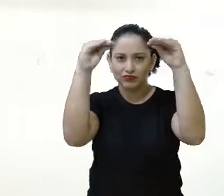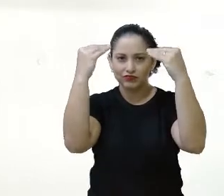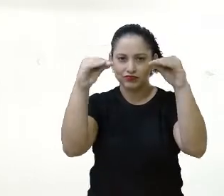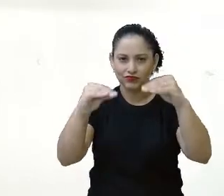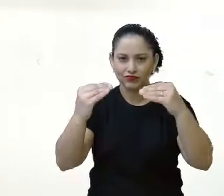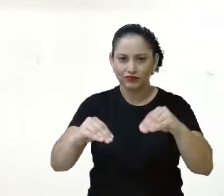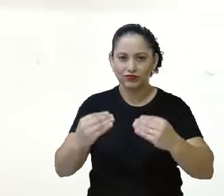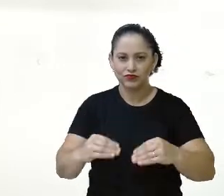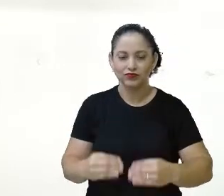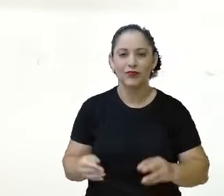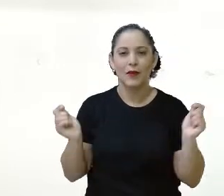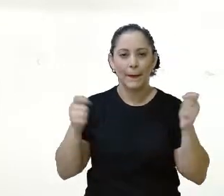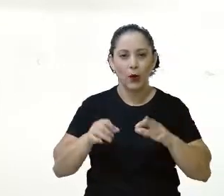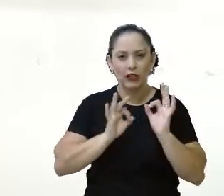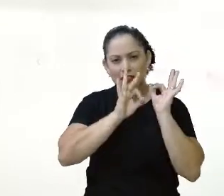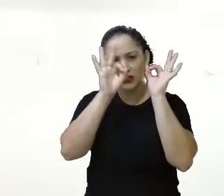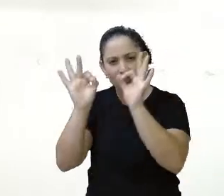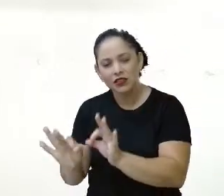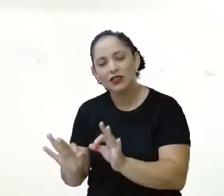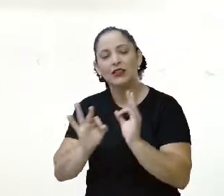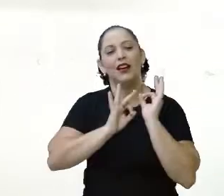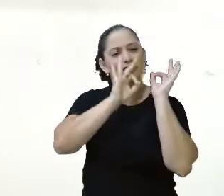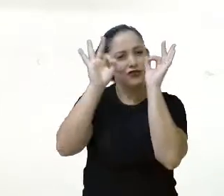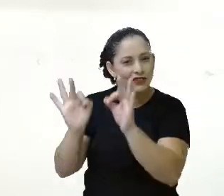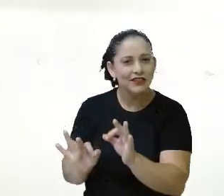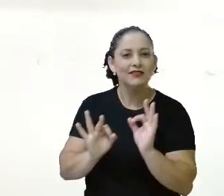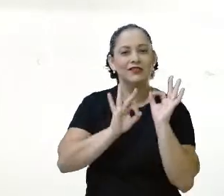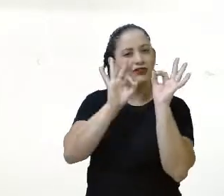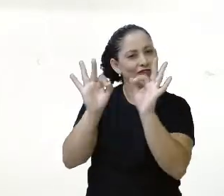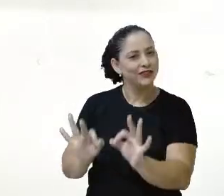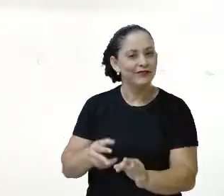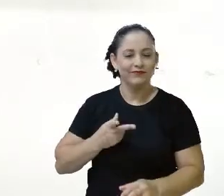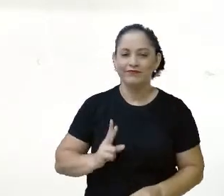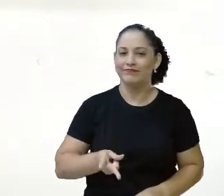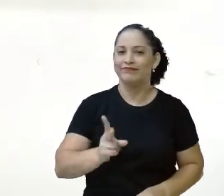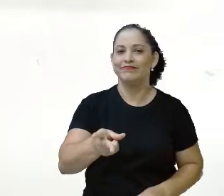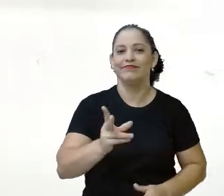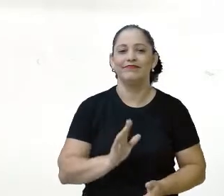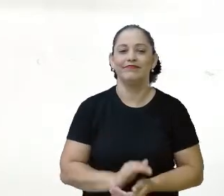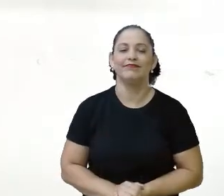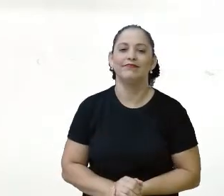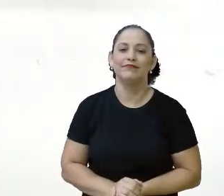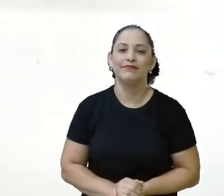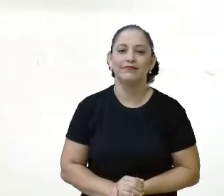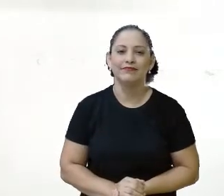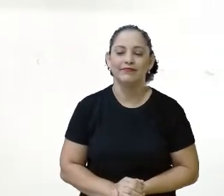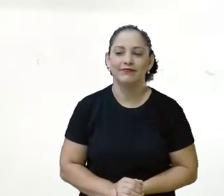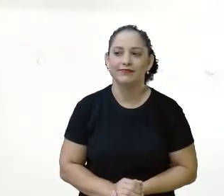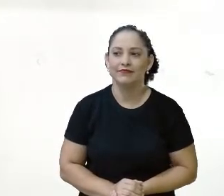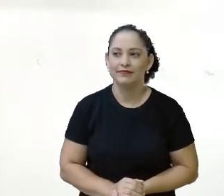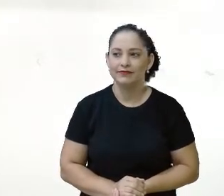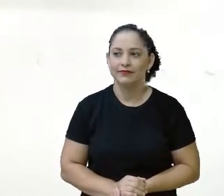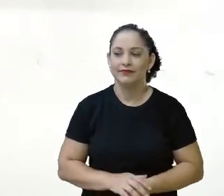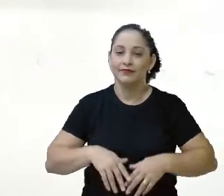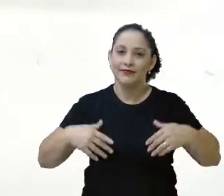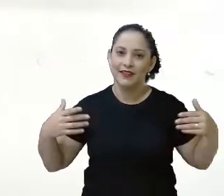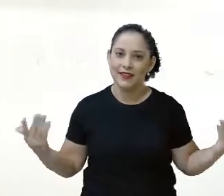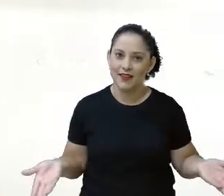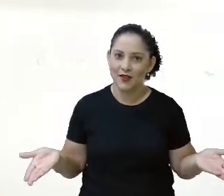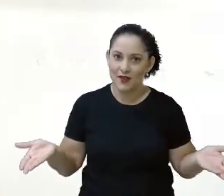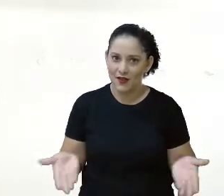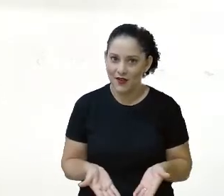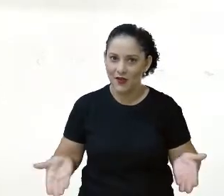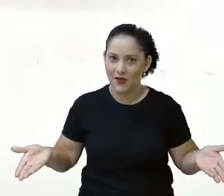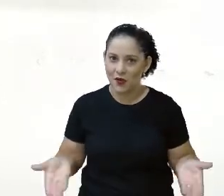você pode acompanhar, rever a hora que você quiser. Bem, enfim, é isso aí, não é?